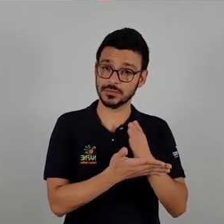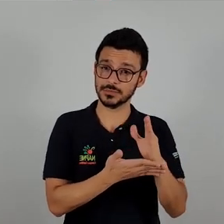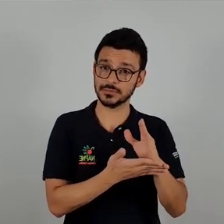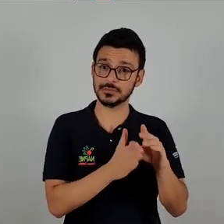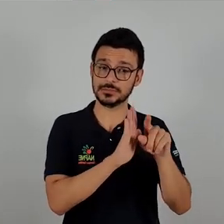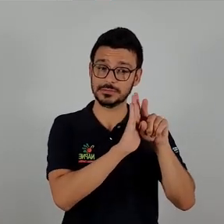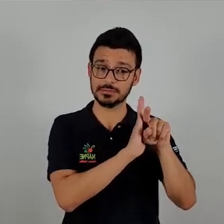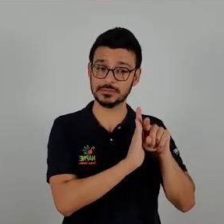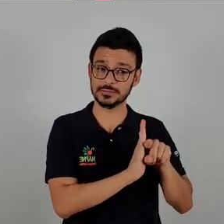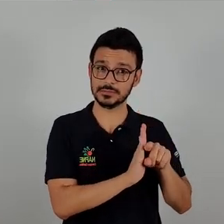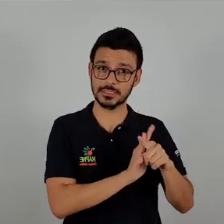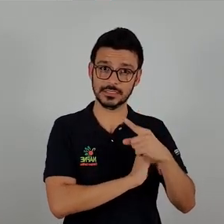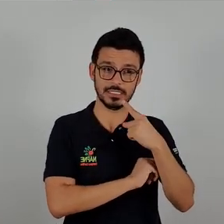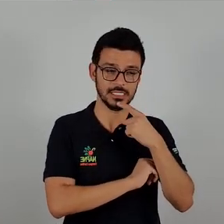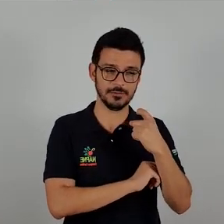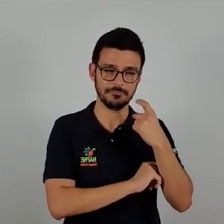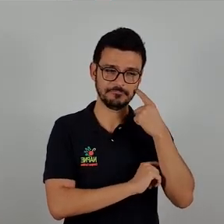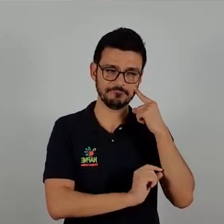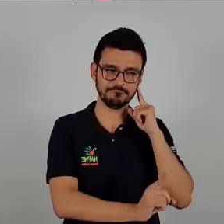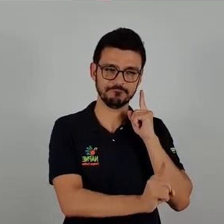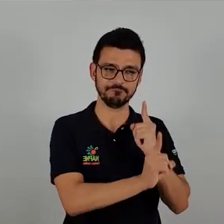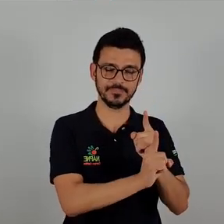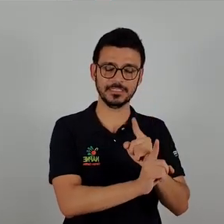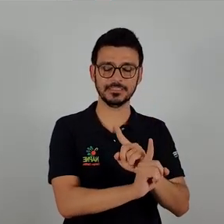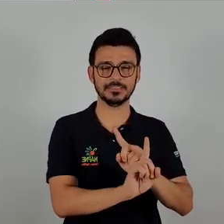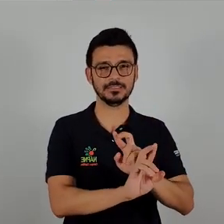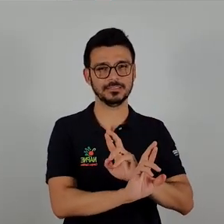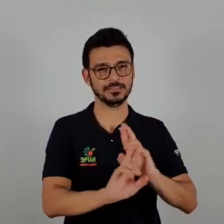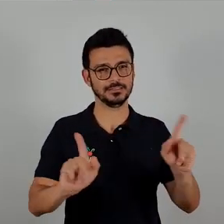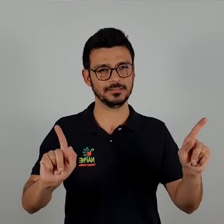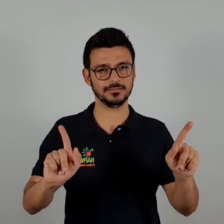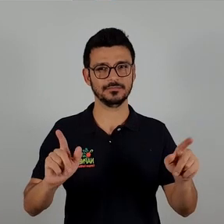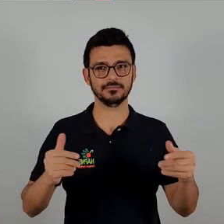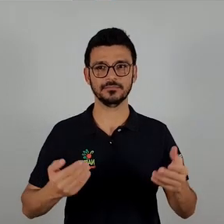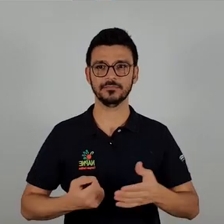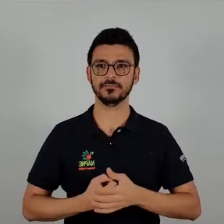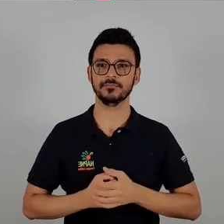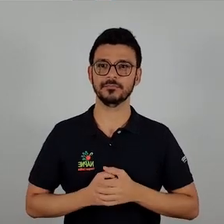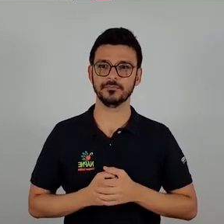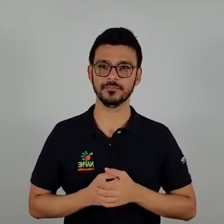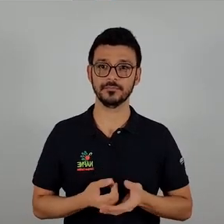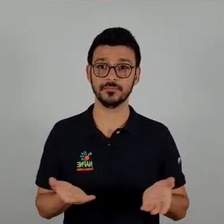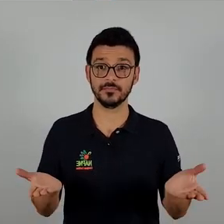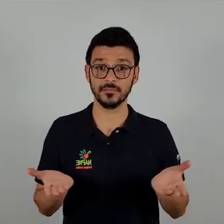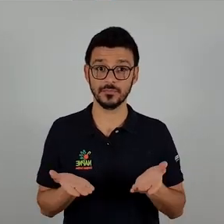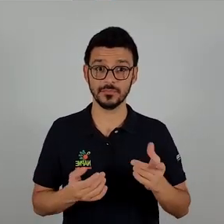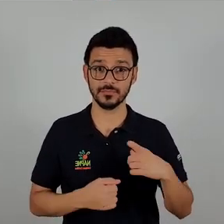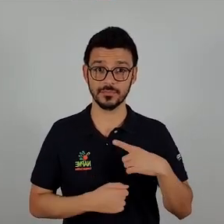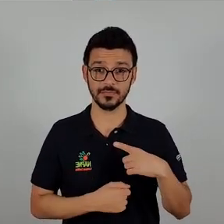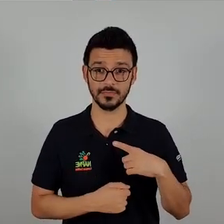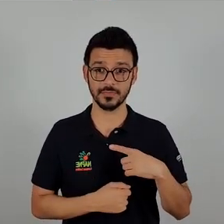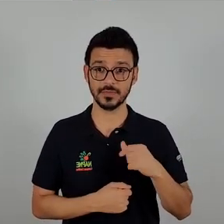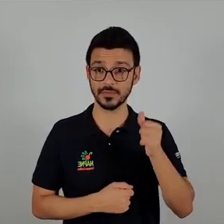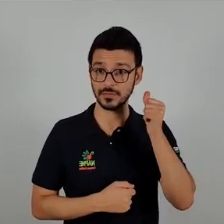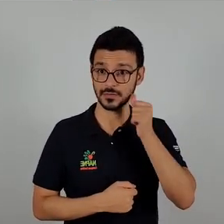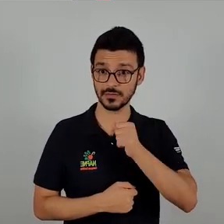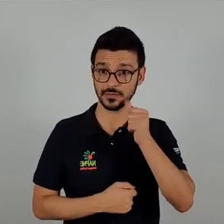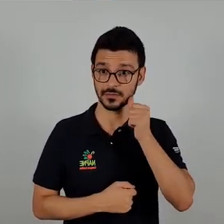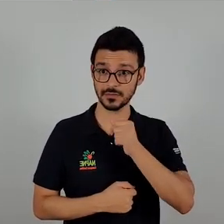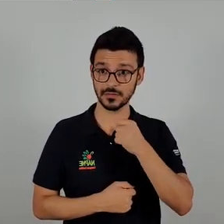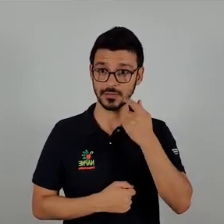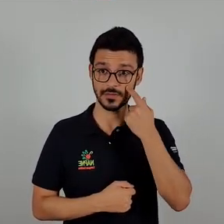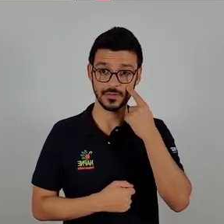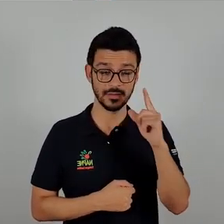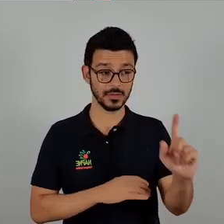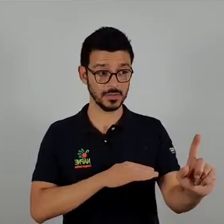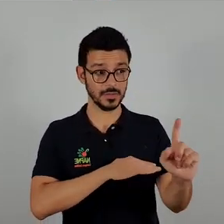perfeitos, sugerindo que o médico mandasse ela tratar no psiquiatra. E de fato ela procurou a medicina chinesa porque ela já está no psiquiatra e não está melhorando a dor.